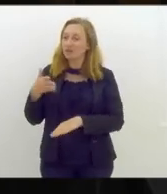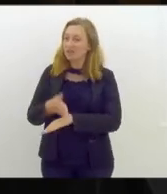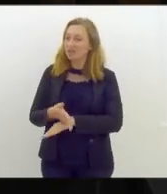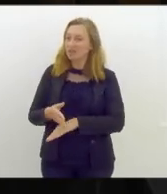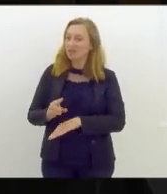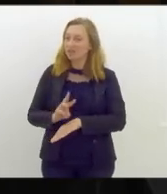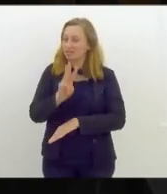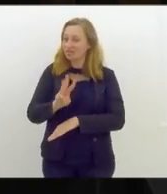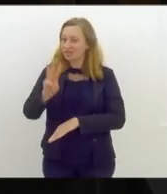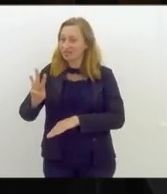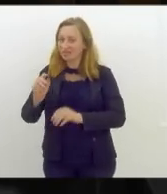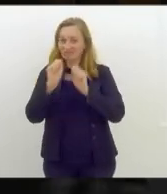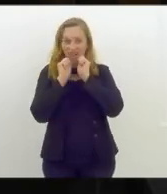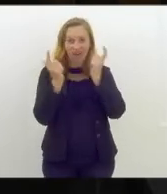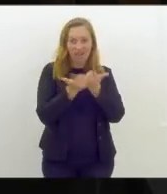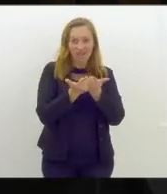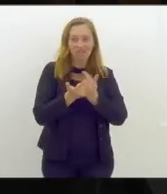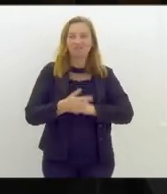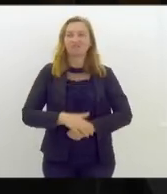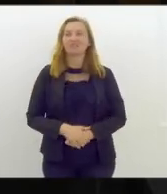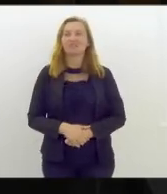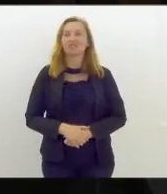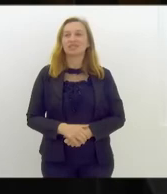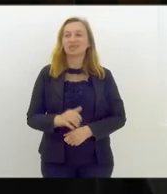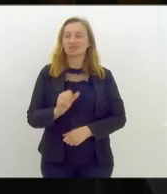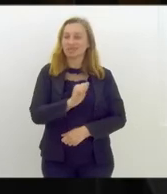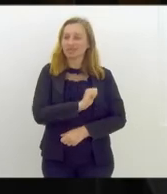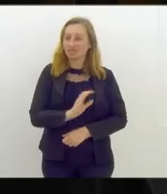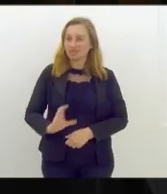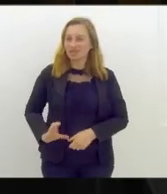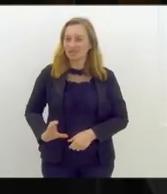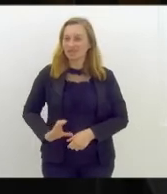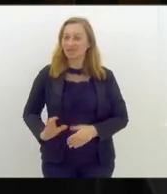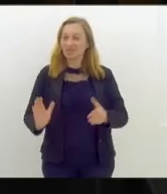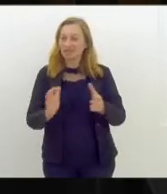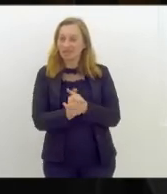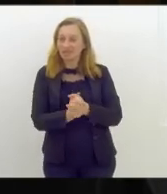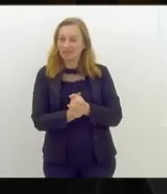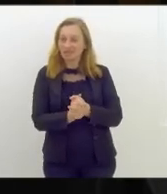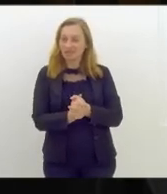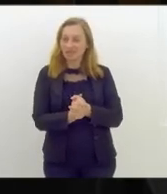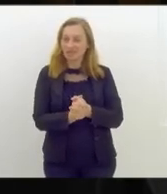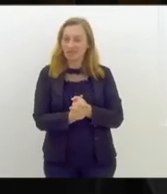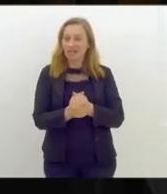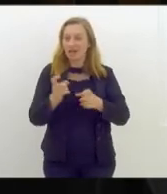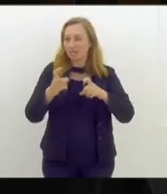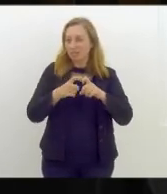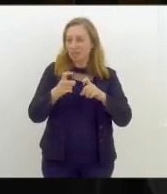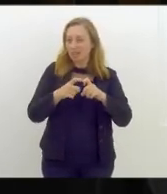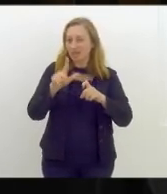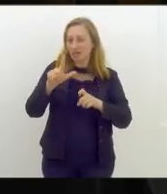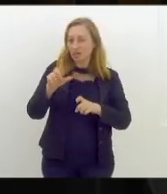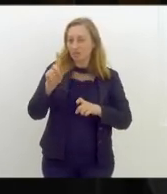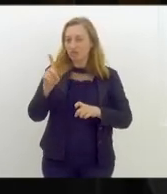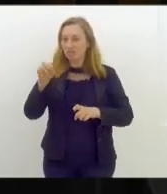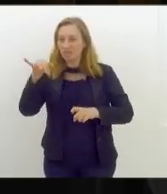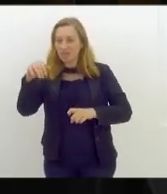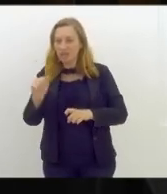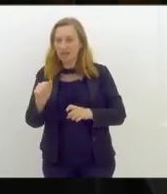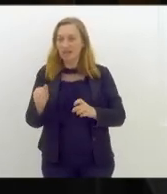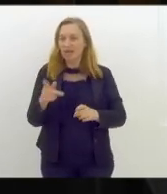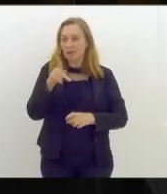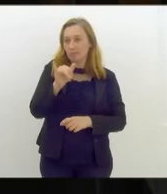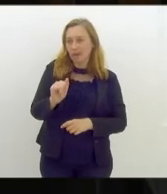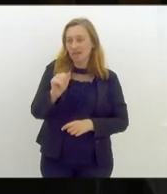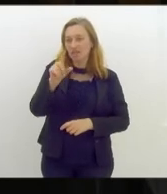site da Alerj, lá estava André Ceciliano, casado com a médica Ludmila, é pai de Júlia e do